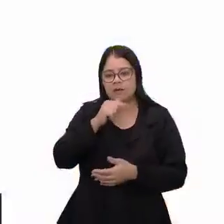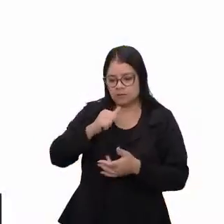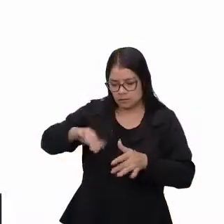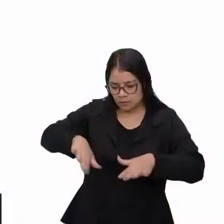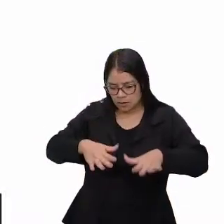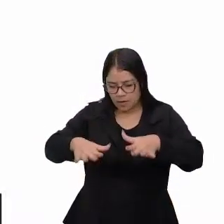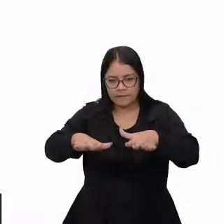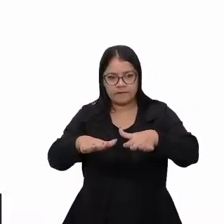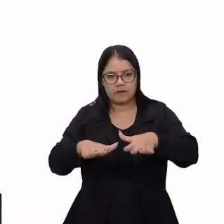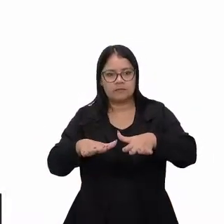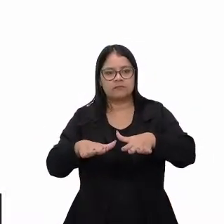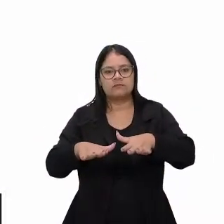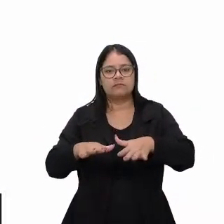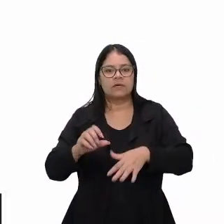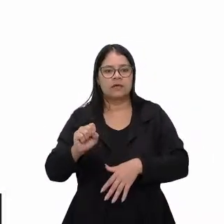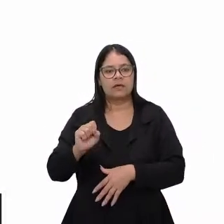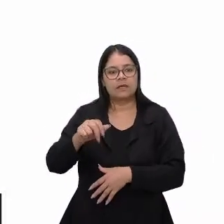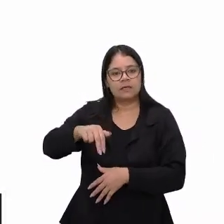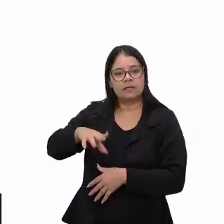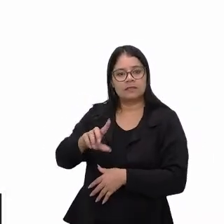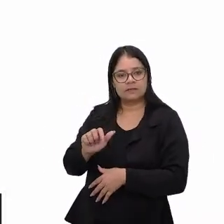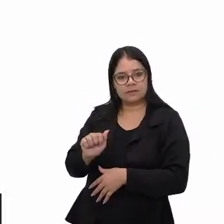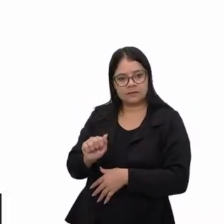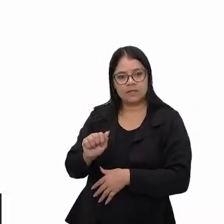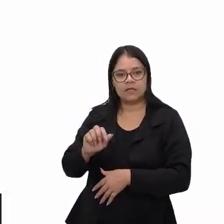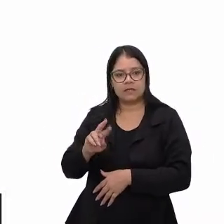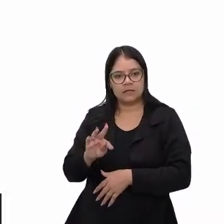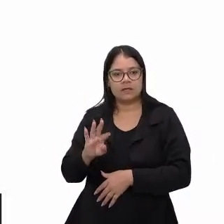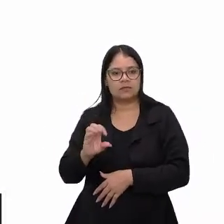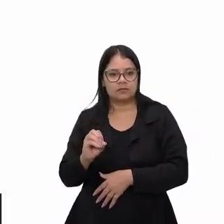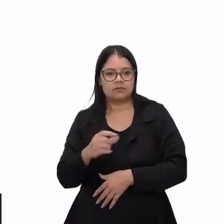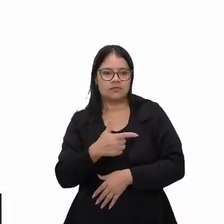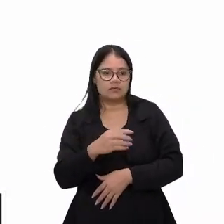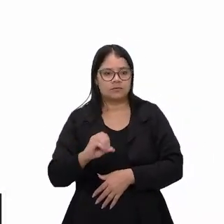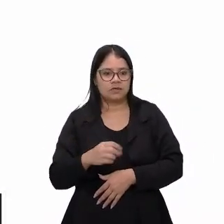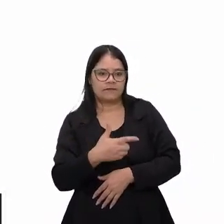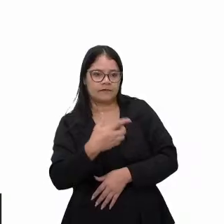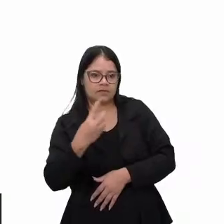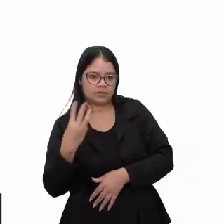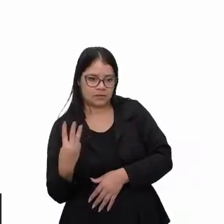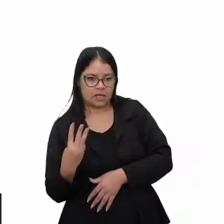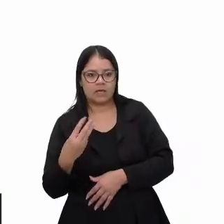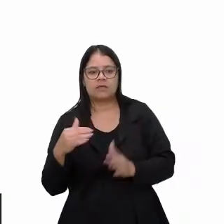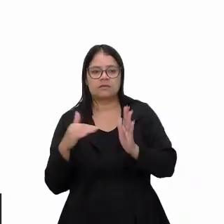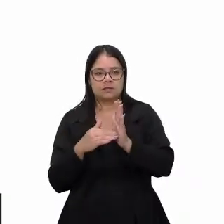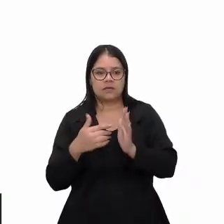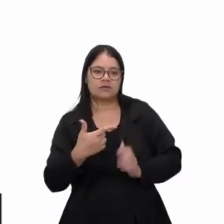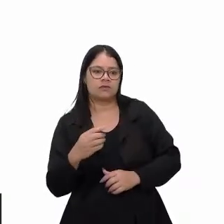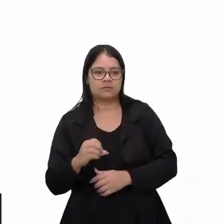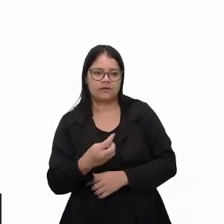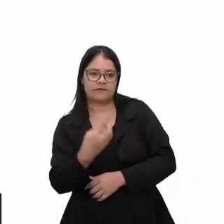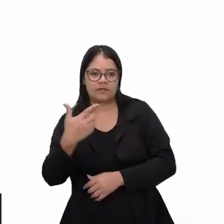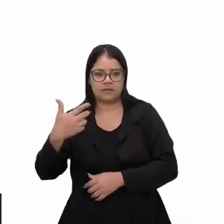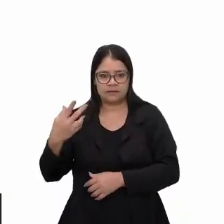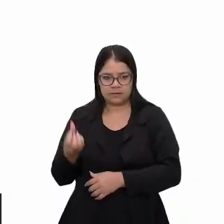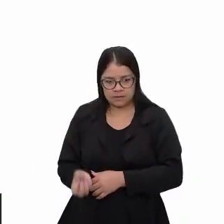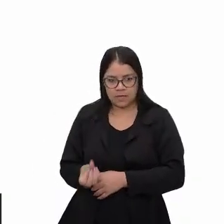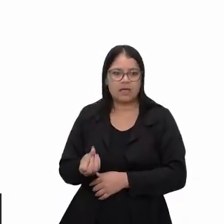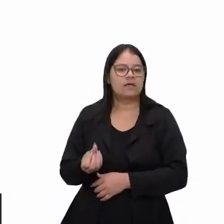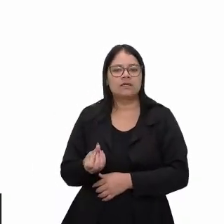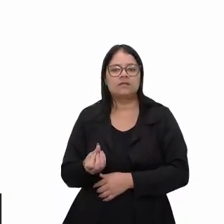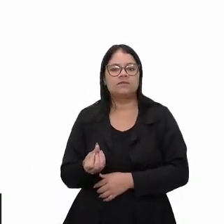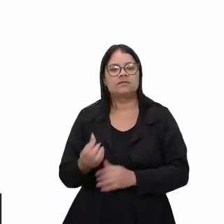Baixada Santistas, de 2023 a 2026, a APA Marinha do Litoral, de 2023